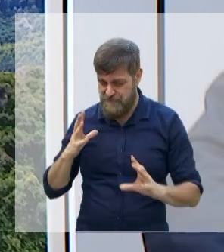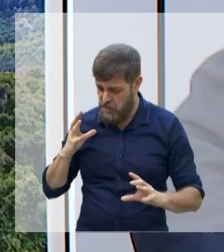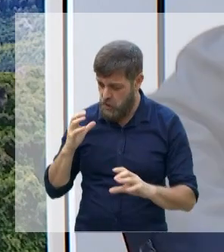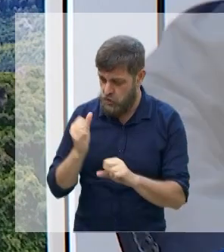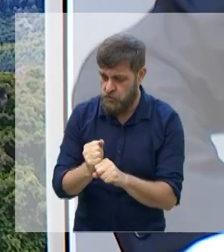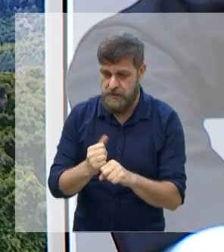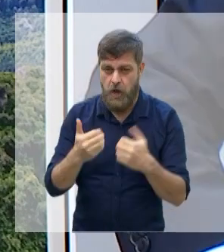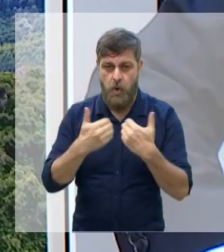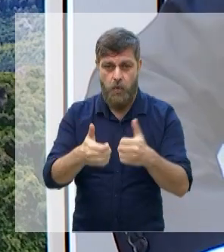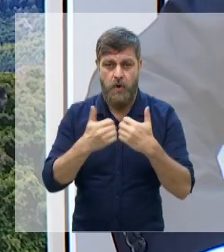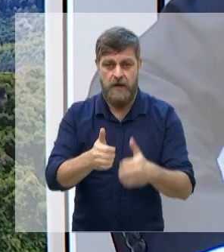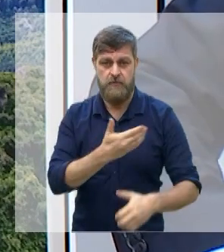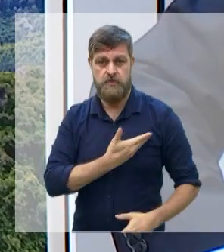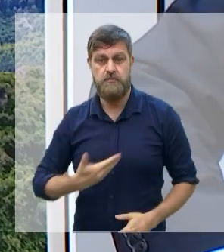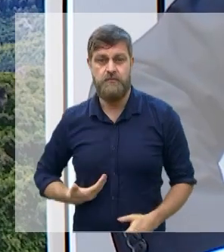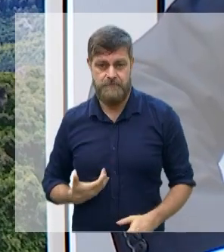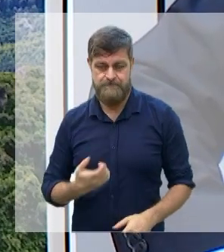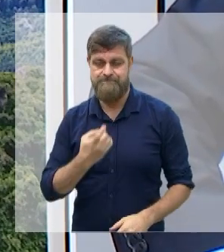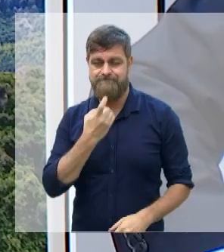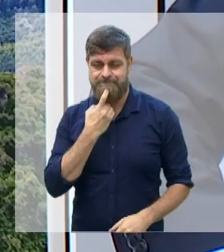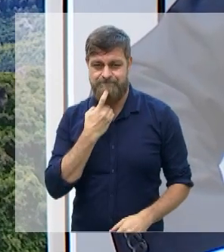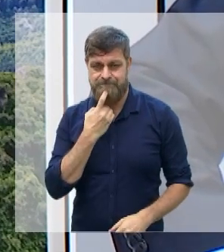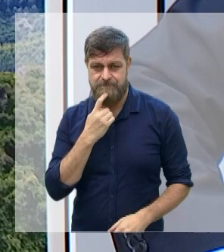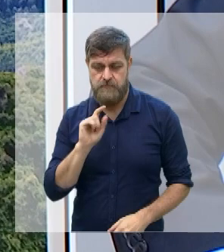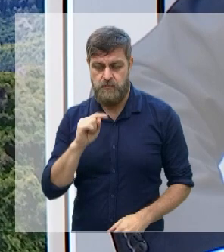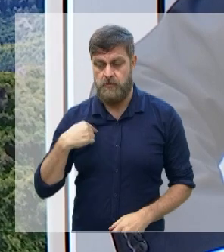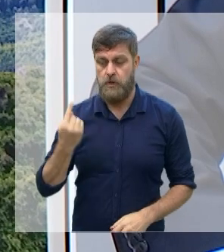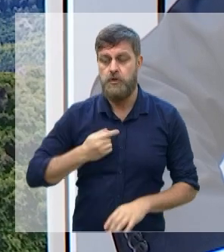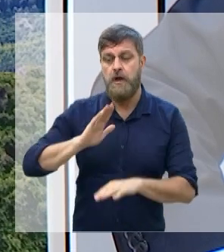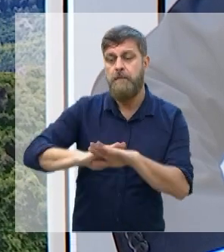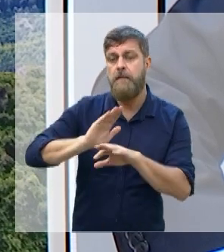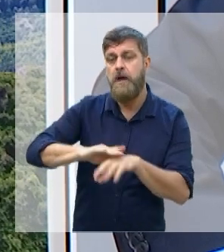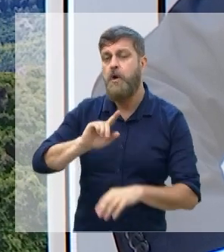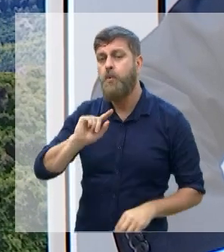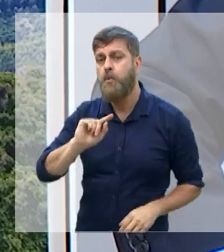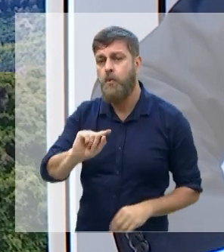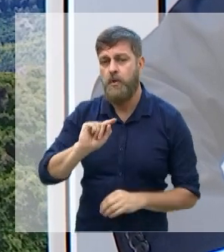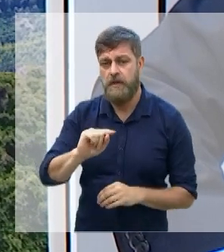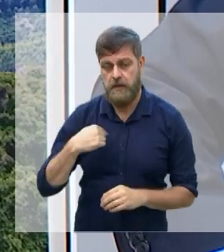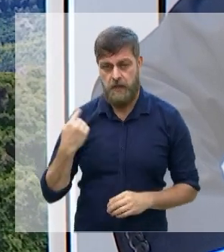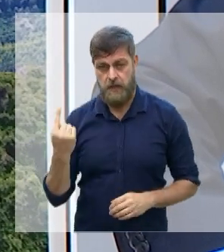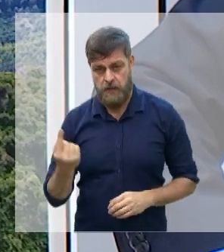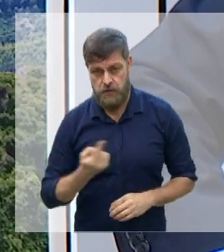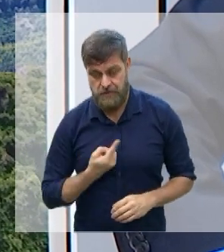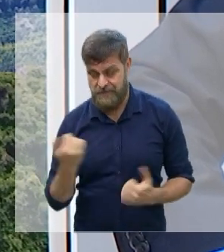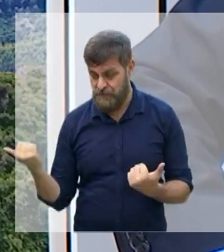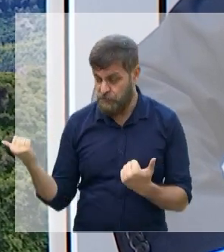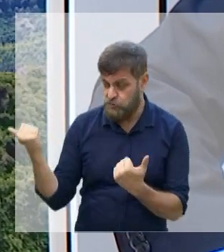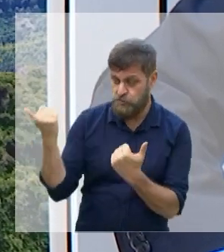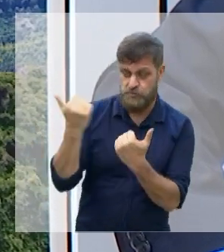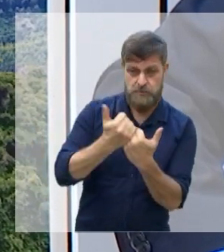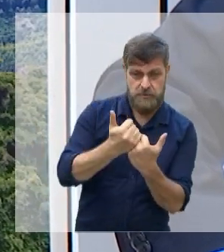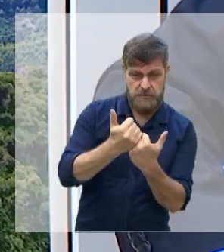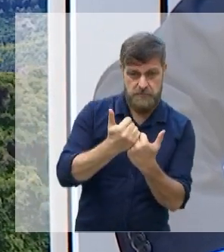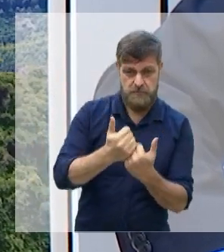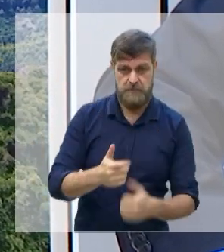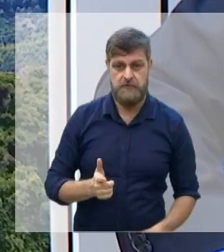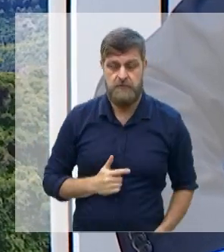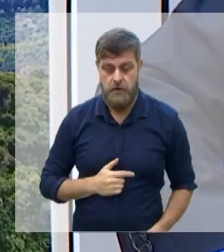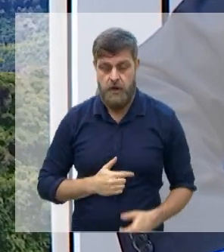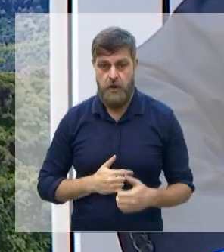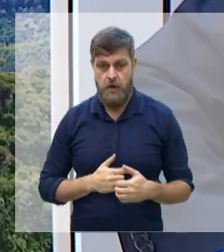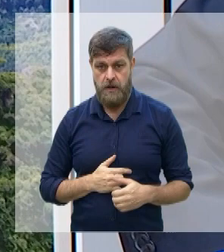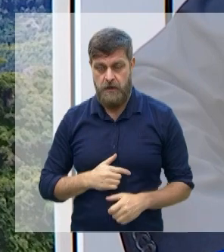público da cidade de campinas então o que nós estamos fazendo nós estaremos substituindo os atuais